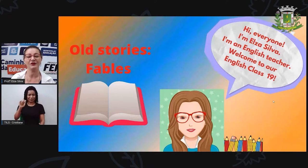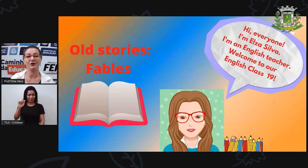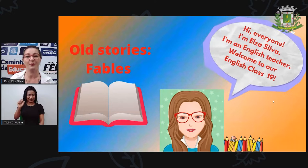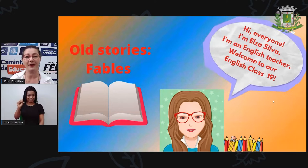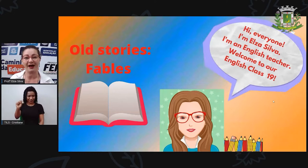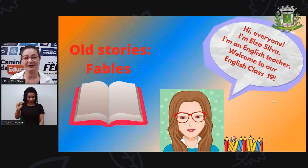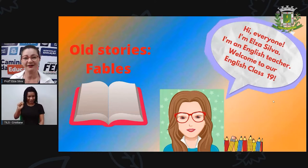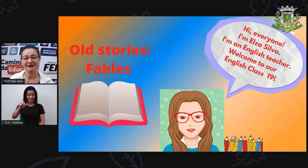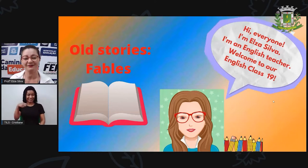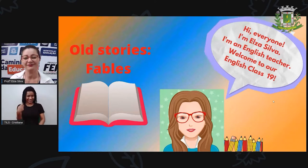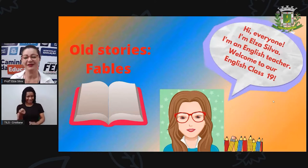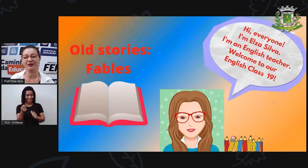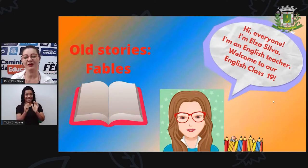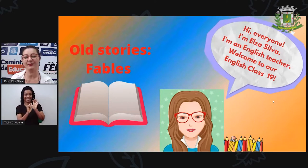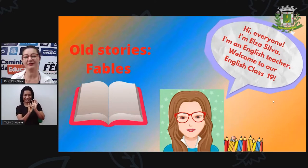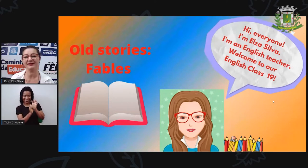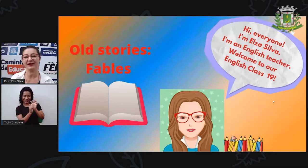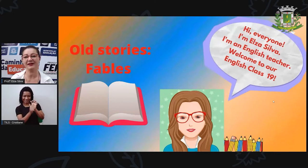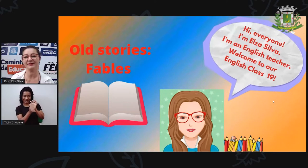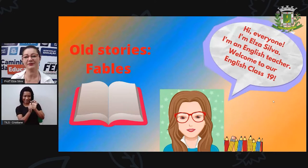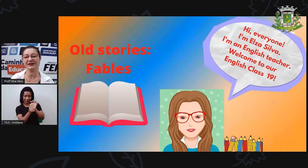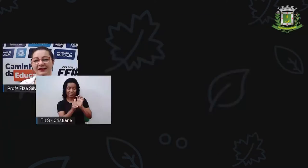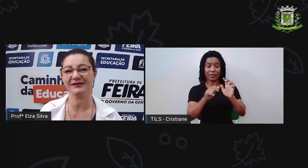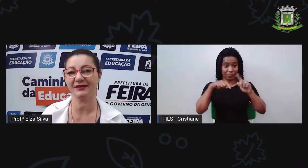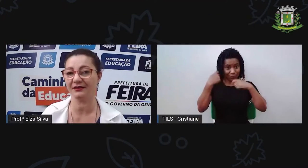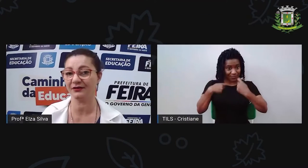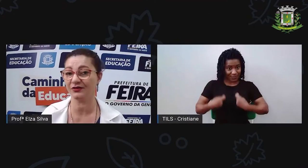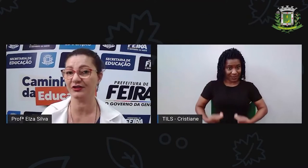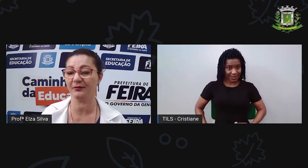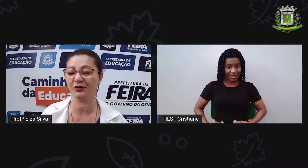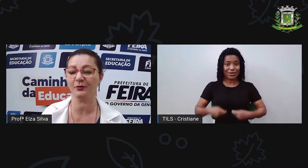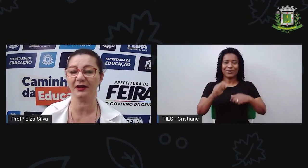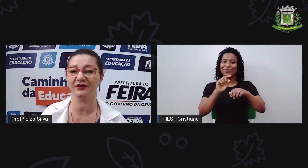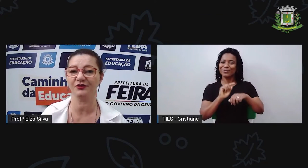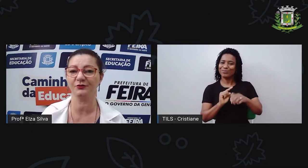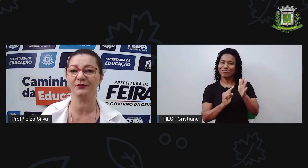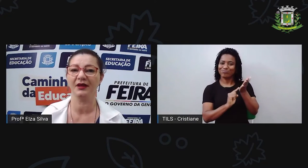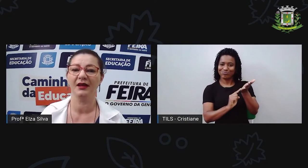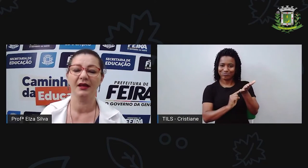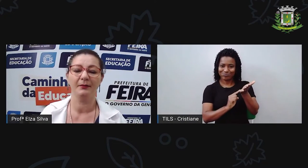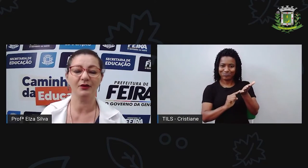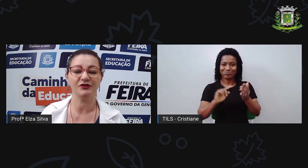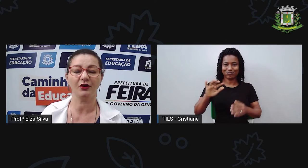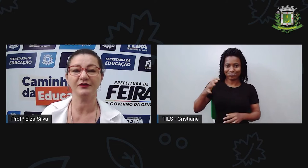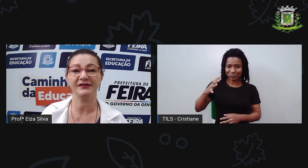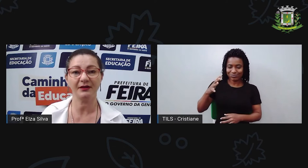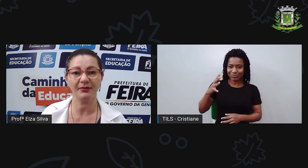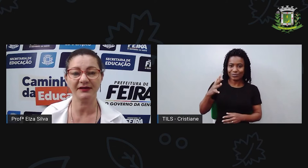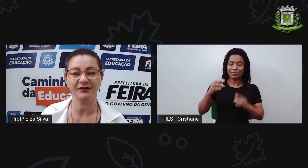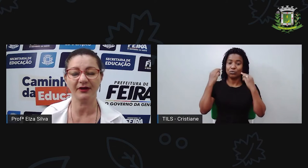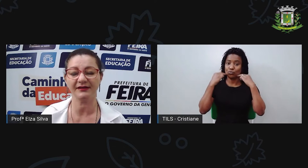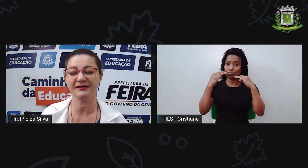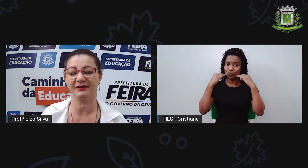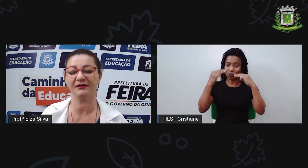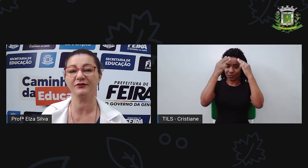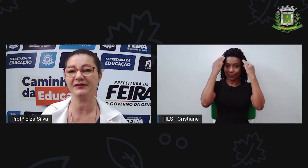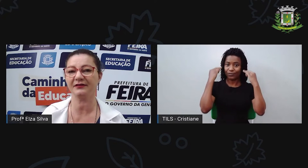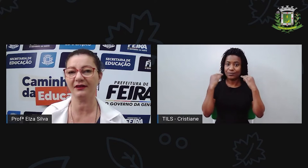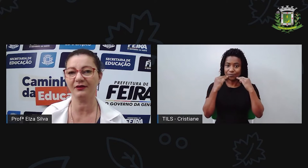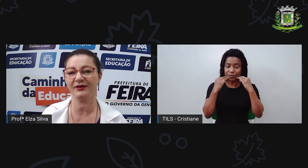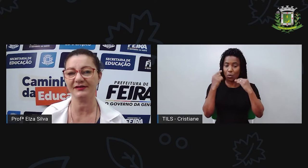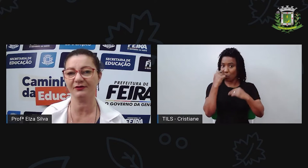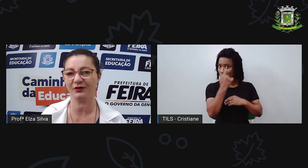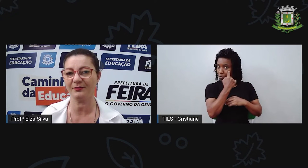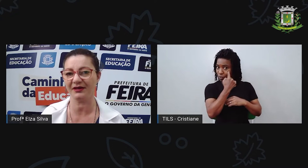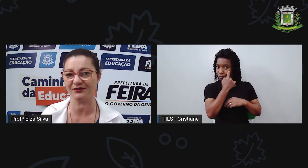Eu sou parda, tenho cabelos crespos e castanhos de tamanho médio. Meus olhos também são castanhos